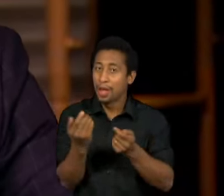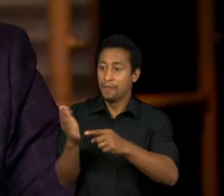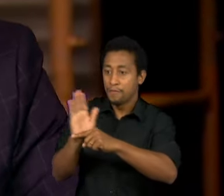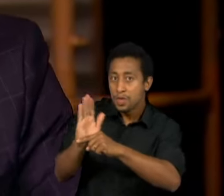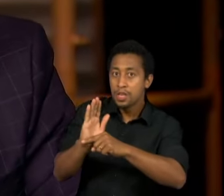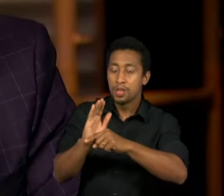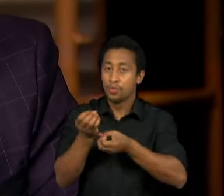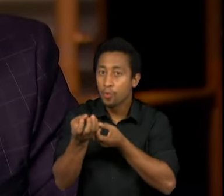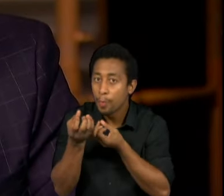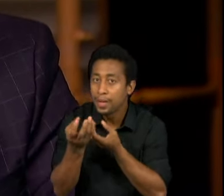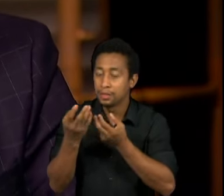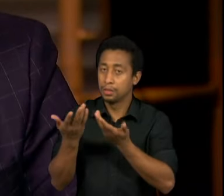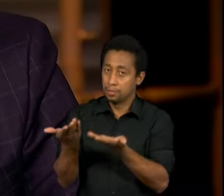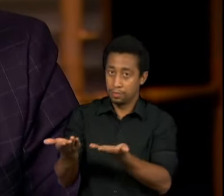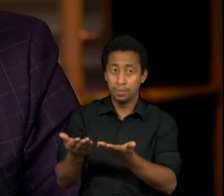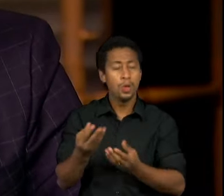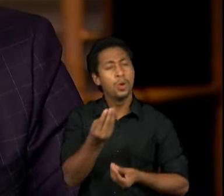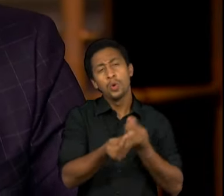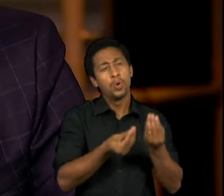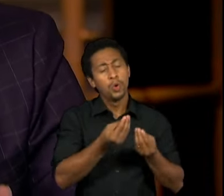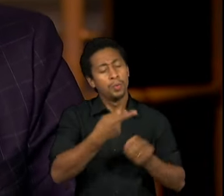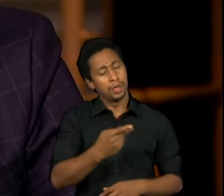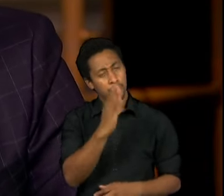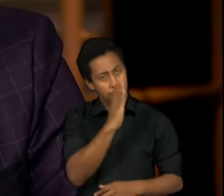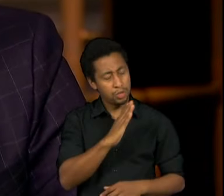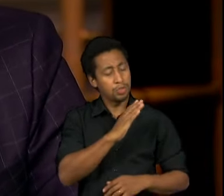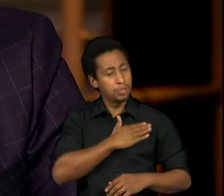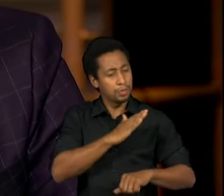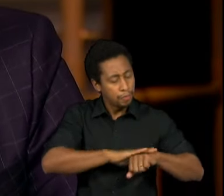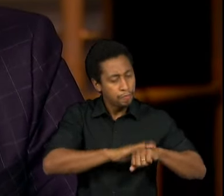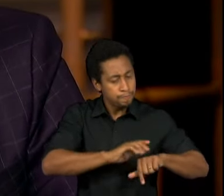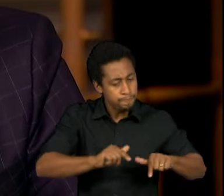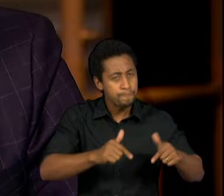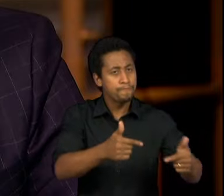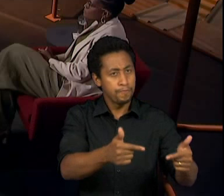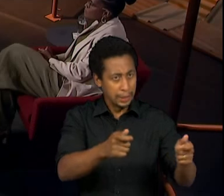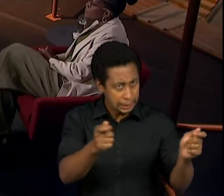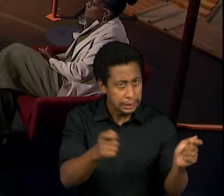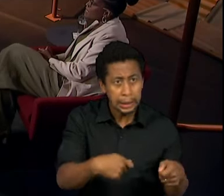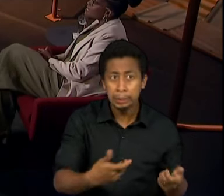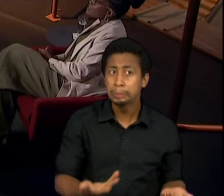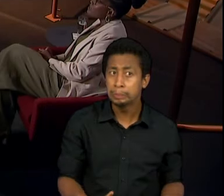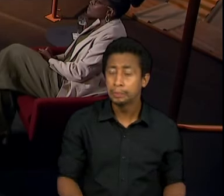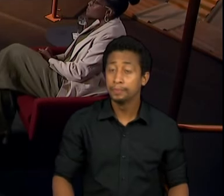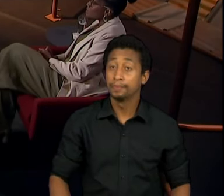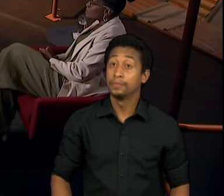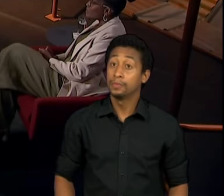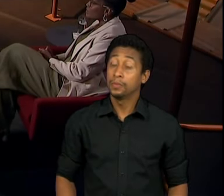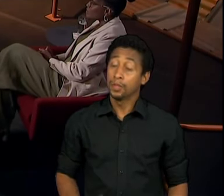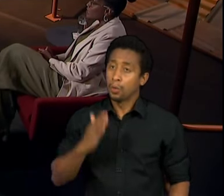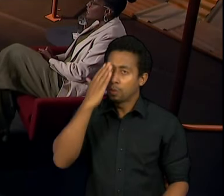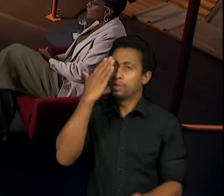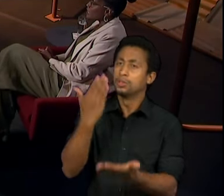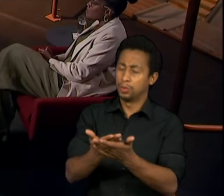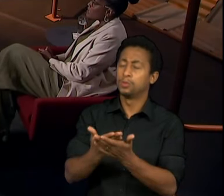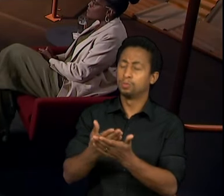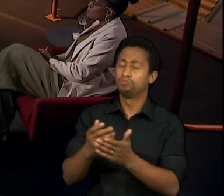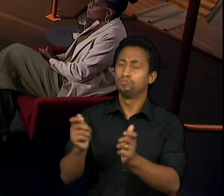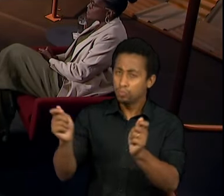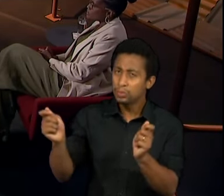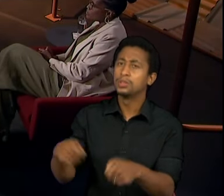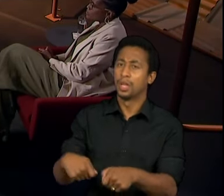nessa se engajar nesse debate de uma maneira mais adulta você acha que é possível eu acho que é possível acho que